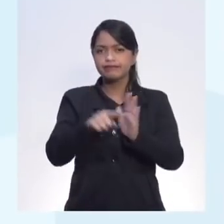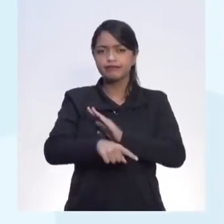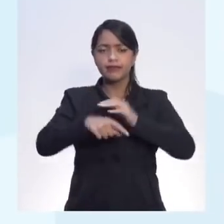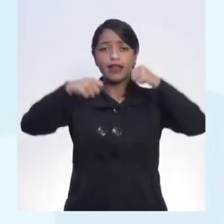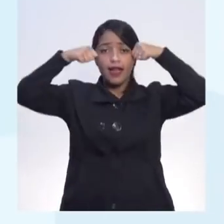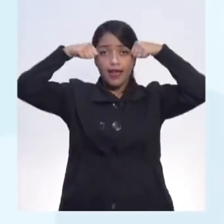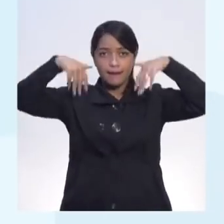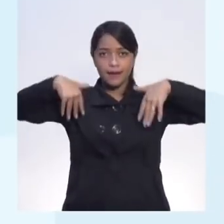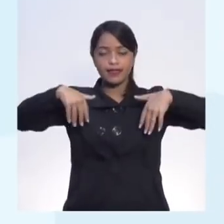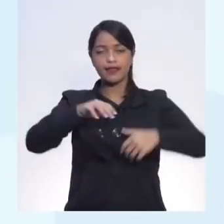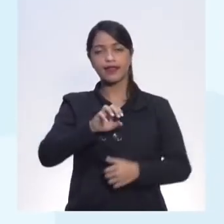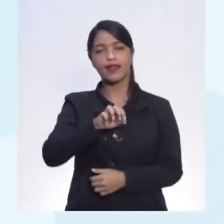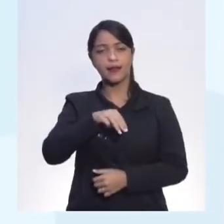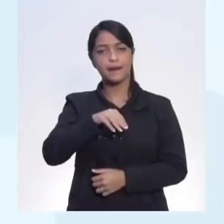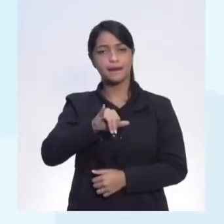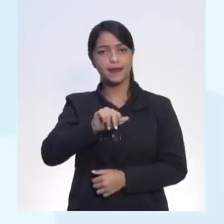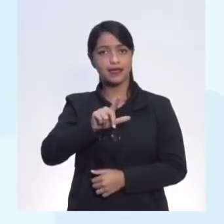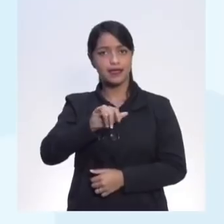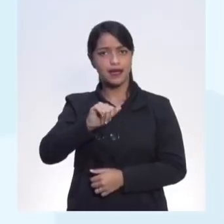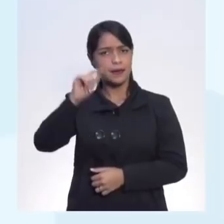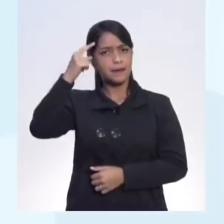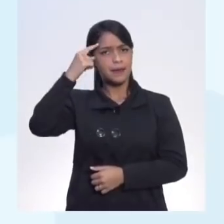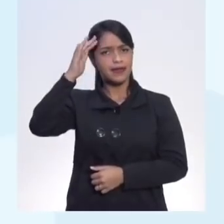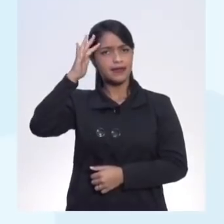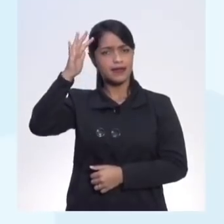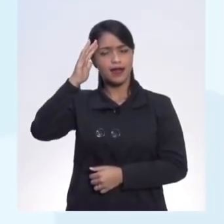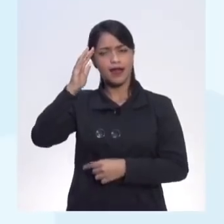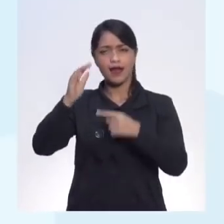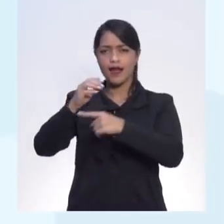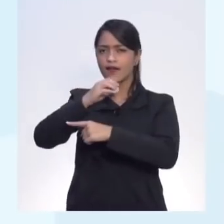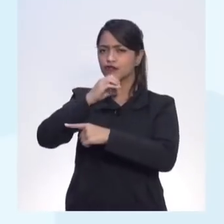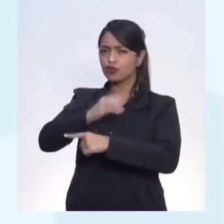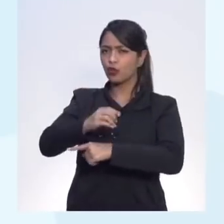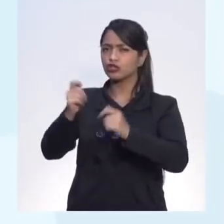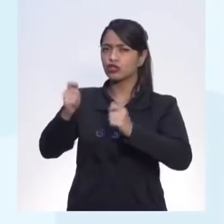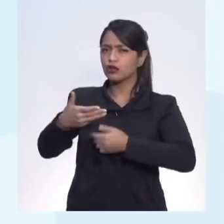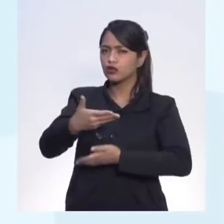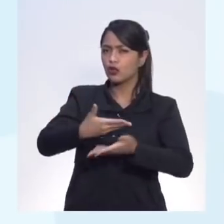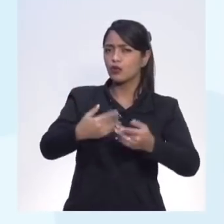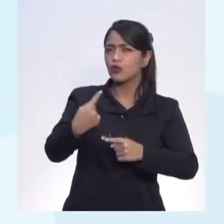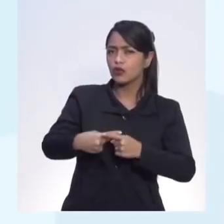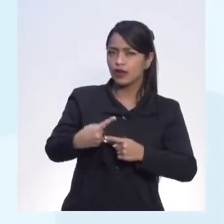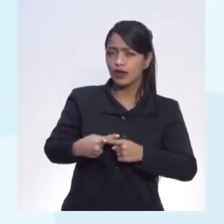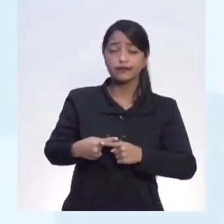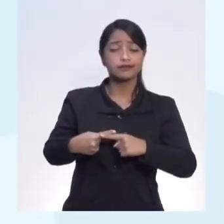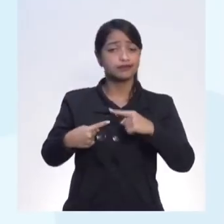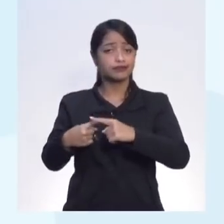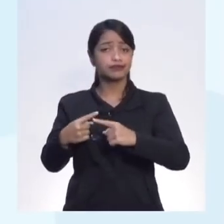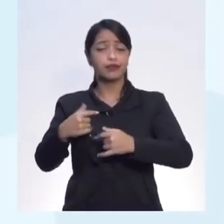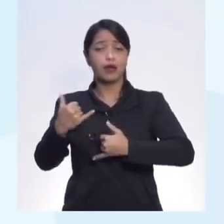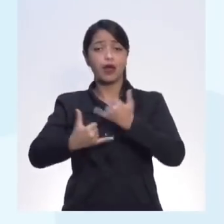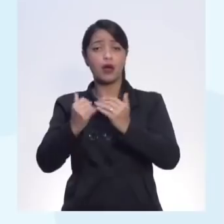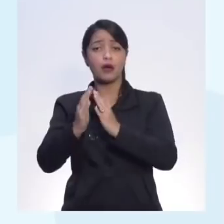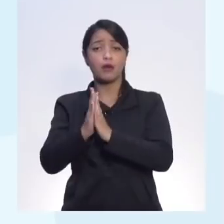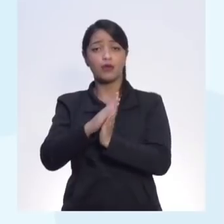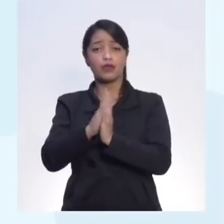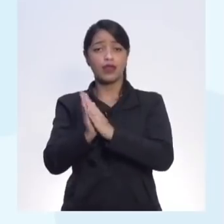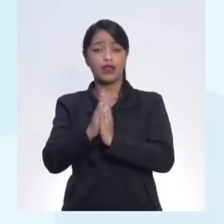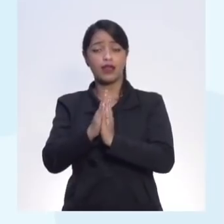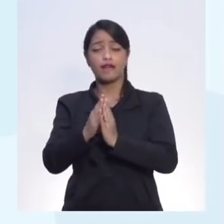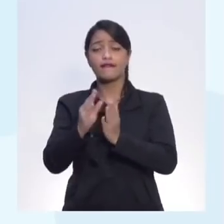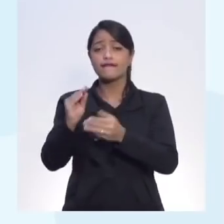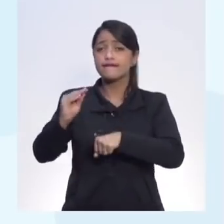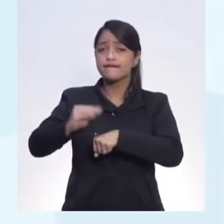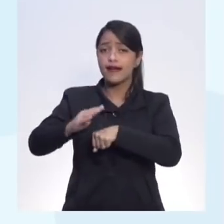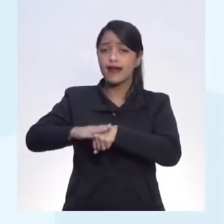Visconde? Visconde é um boneco feito de sabugo de milho, como alguém colocou, certo? Também alguém colocou Cuja isso. sabedoria obteve através de